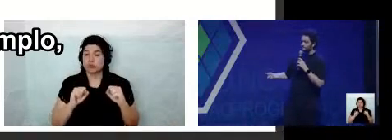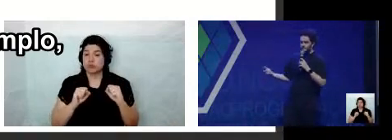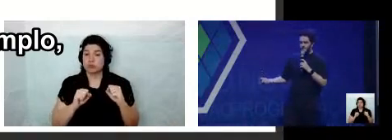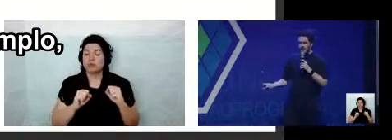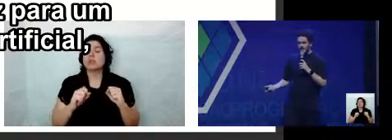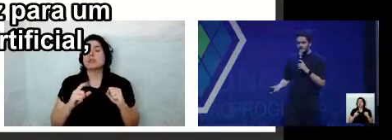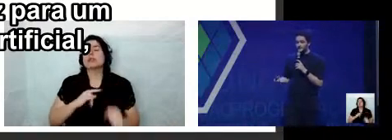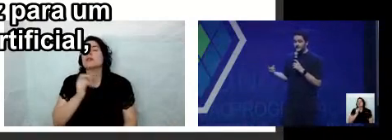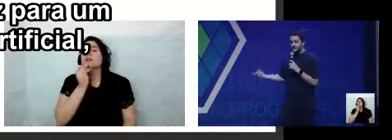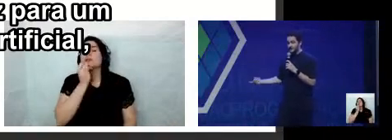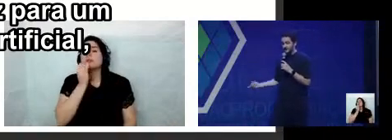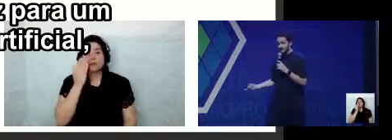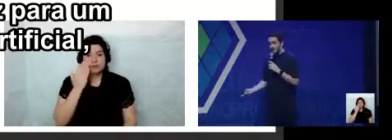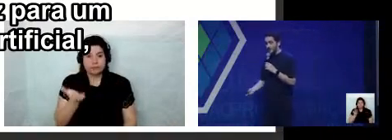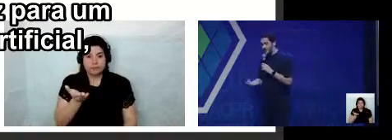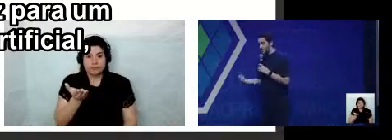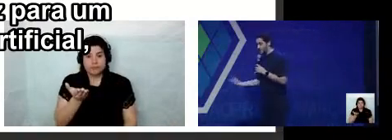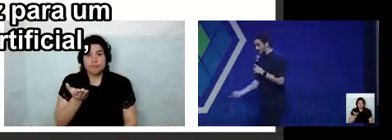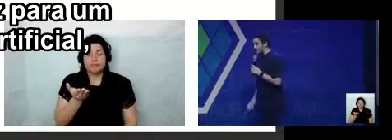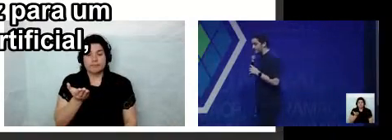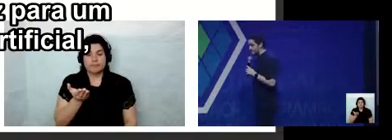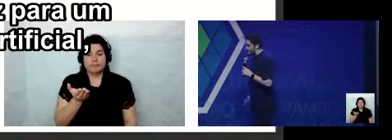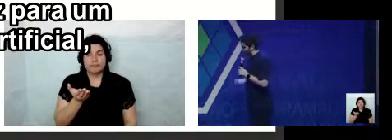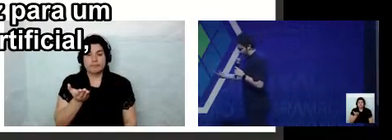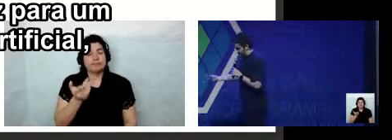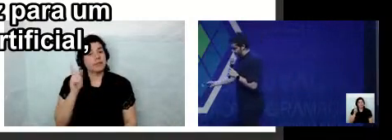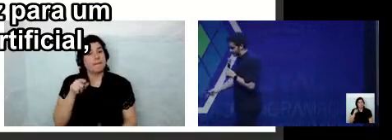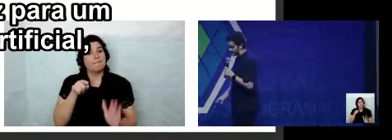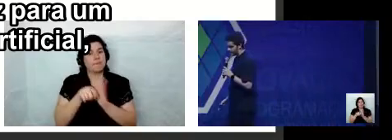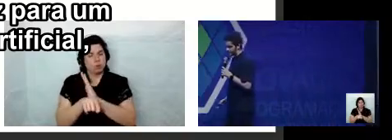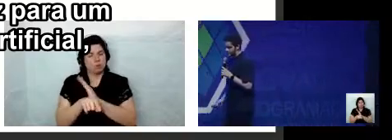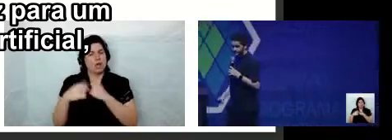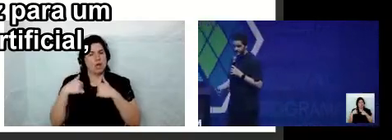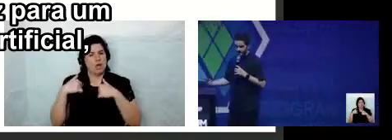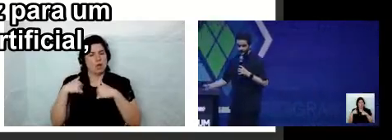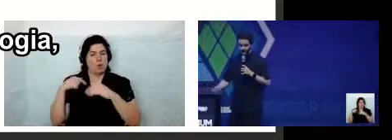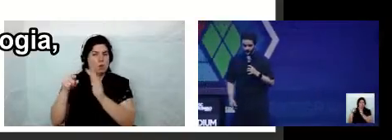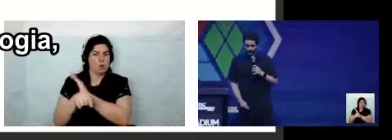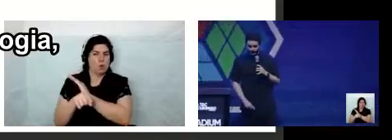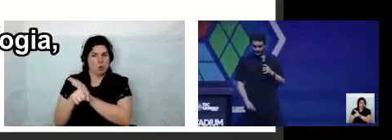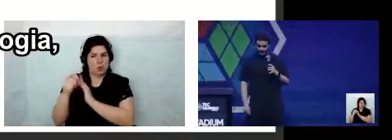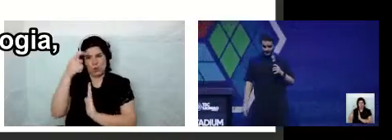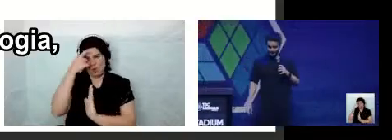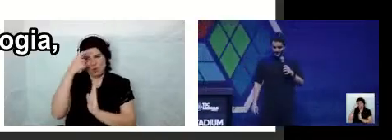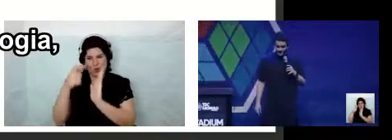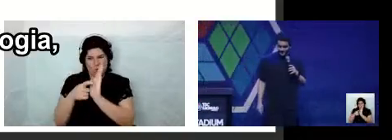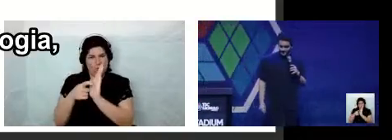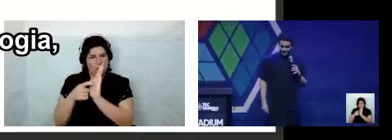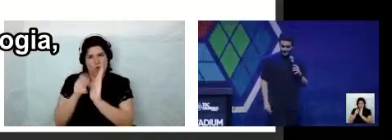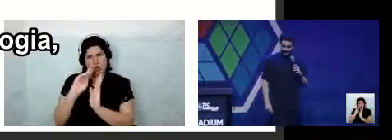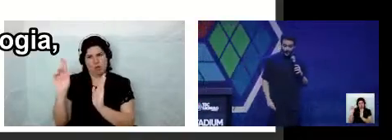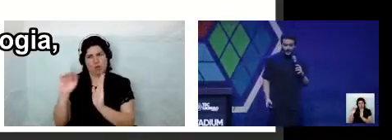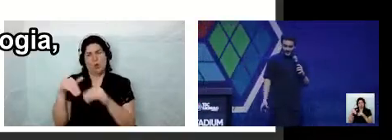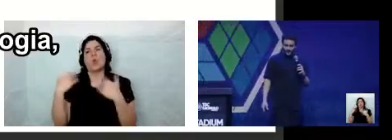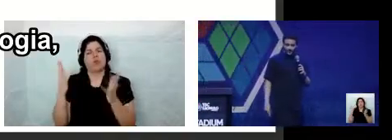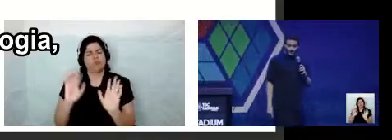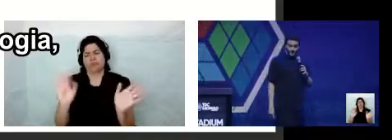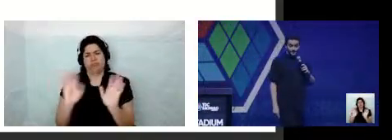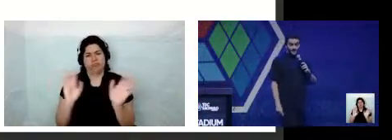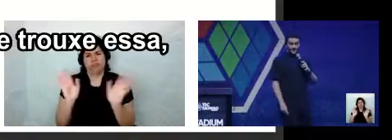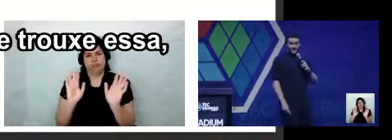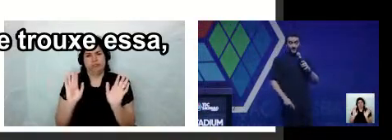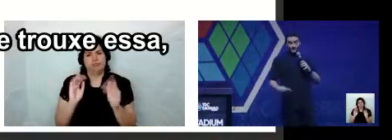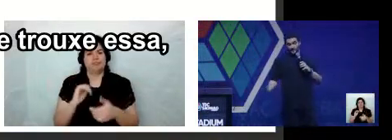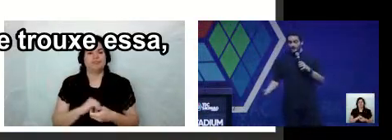exemplo, esse é uma pergunta que eu fiz para um desses bots de inteligência artificial, não vou citar qual a